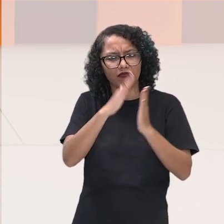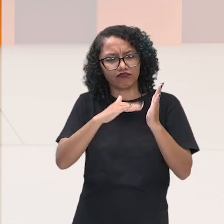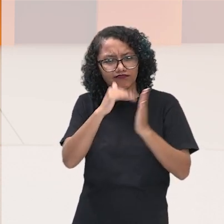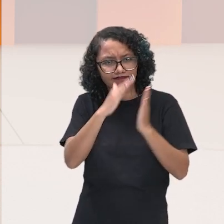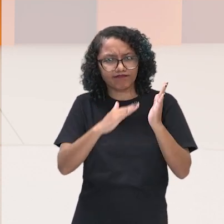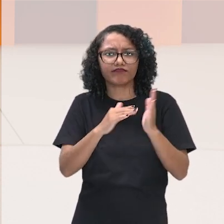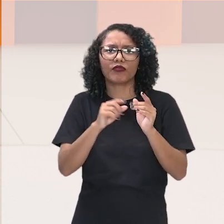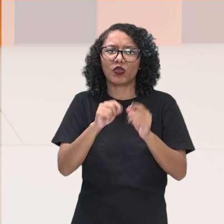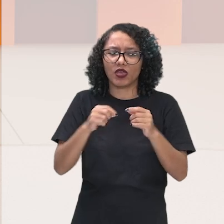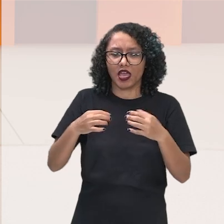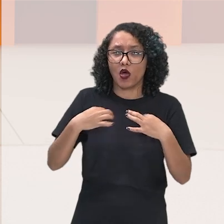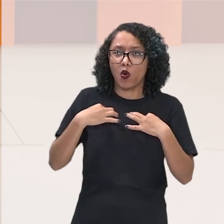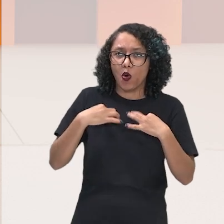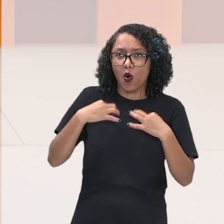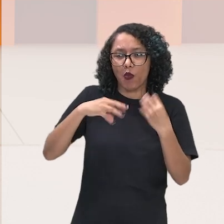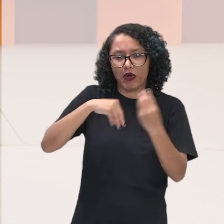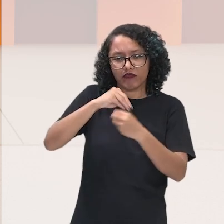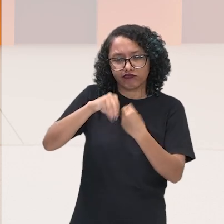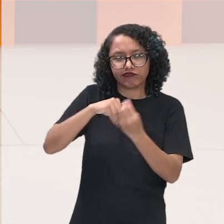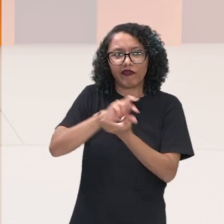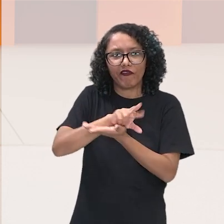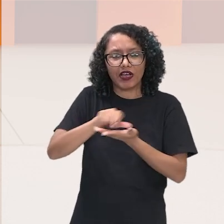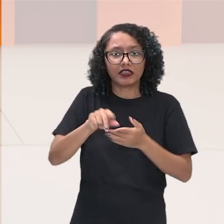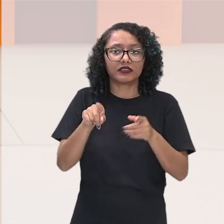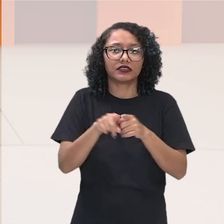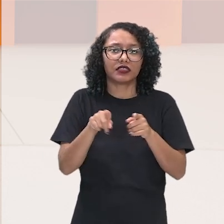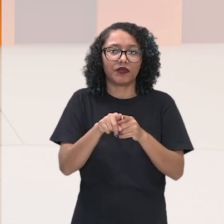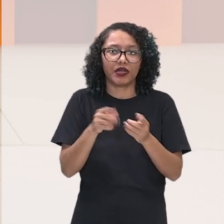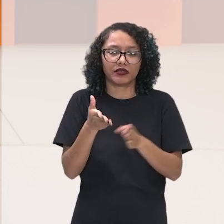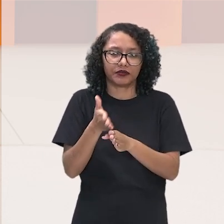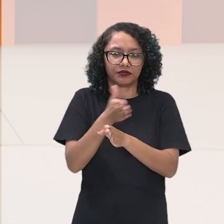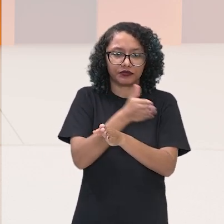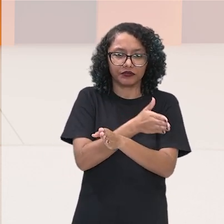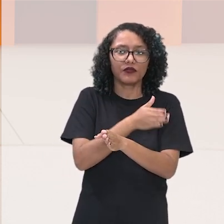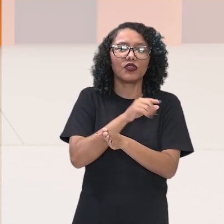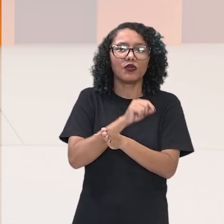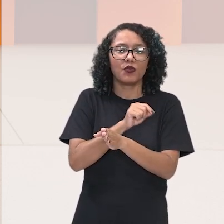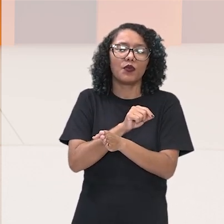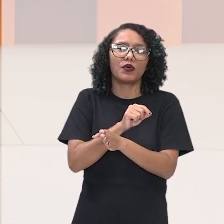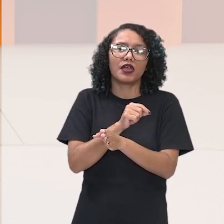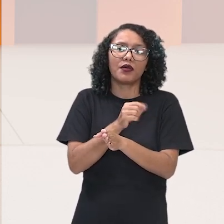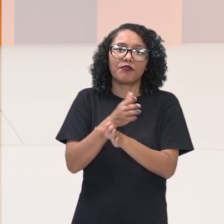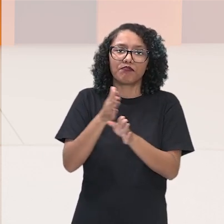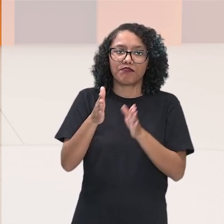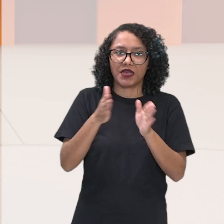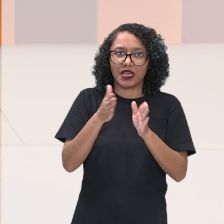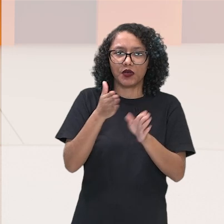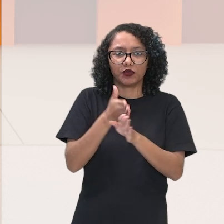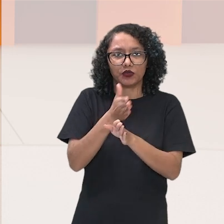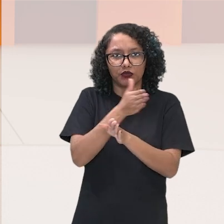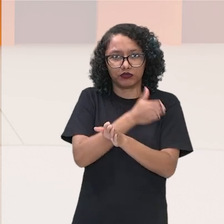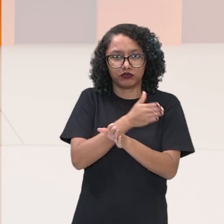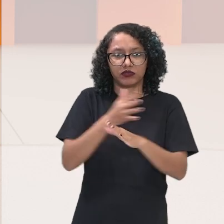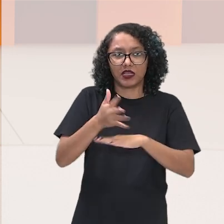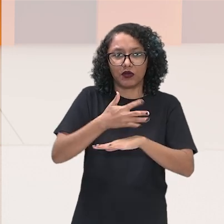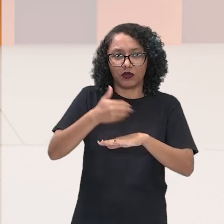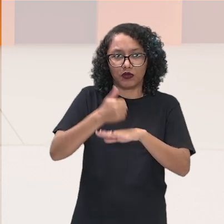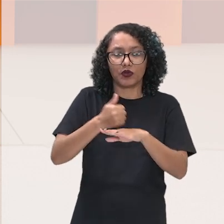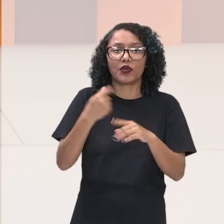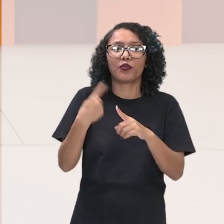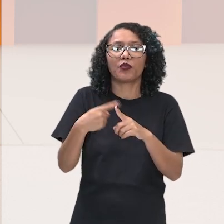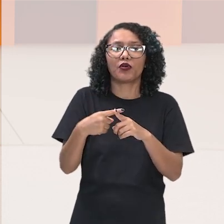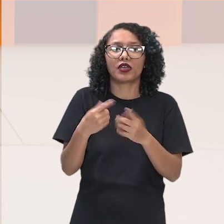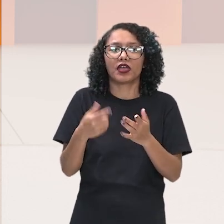durante os 30 primeiros anos do Brasil, é chamado de período pré-colonial. Por que período pré-colonial? Porque não